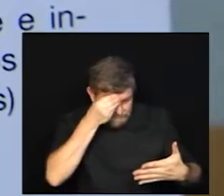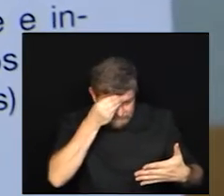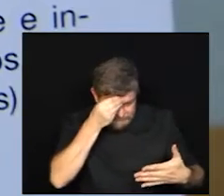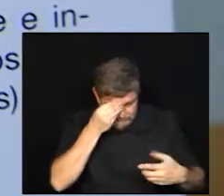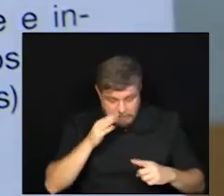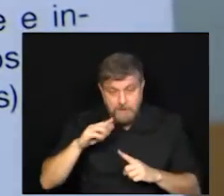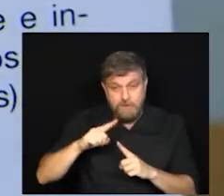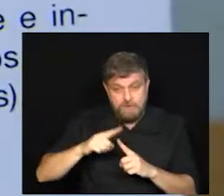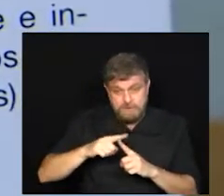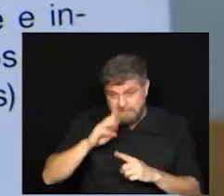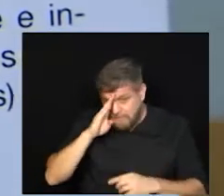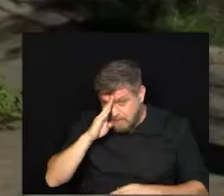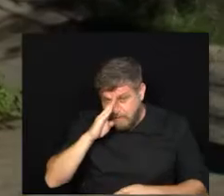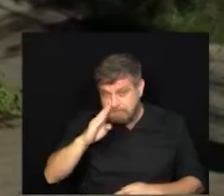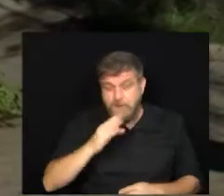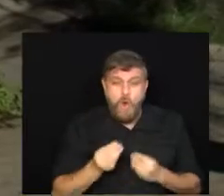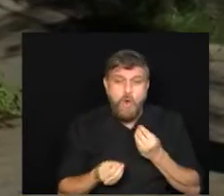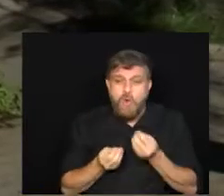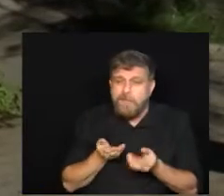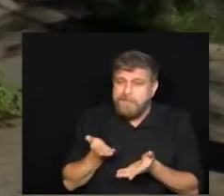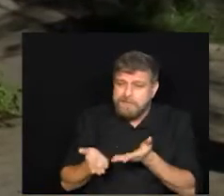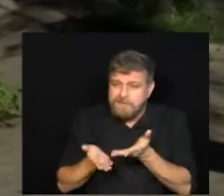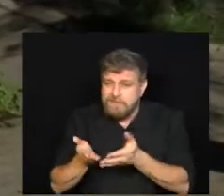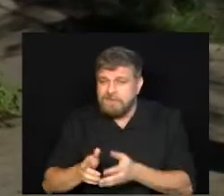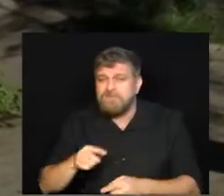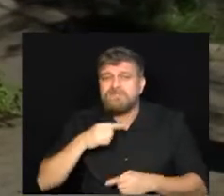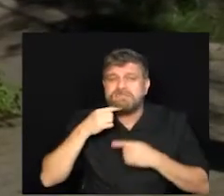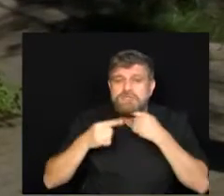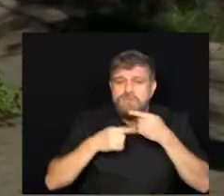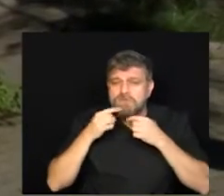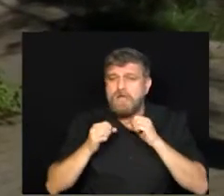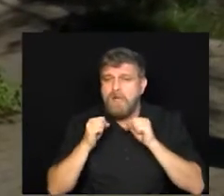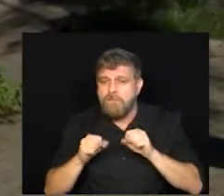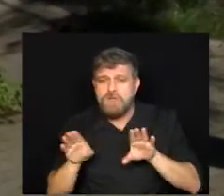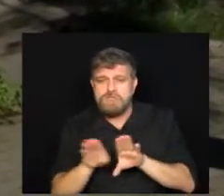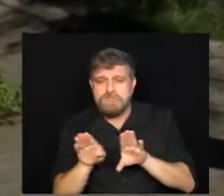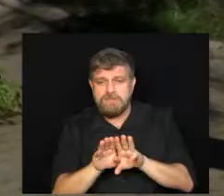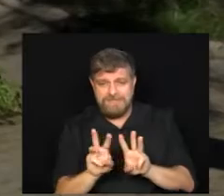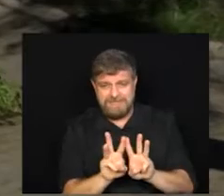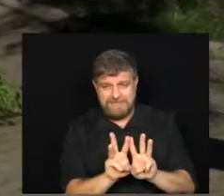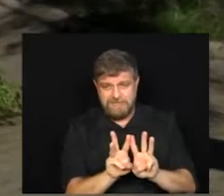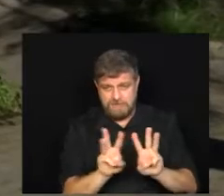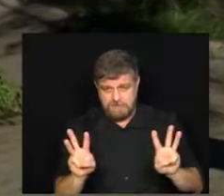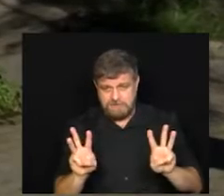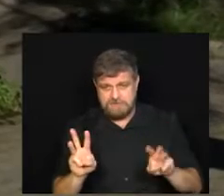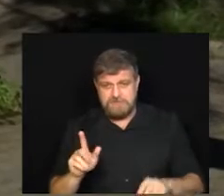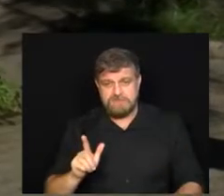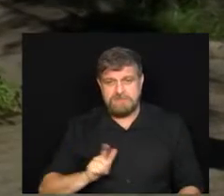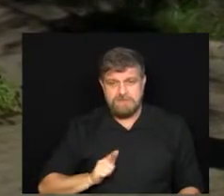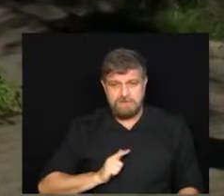informações importantes sobre o tratamento. E se você tiver alguma dúvida, também pode acessar o site